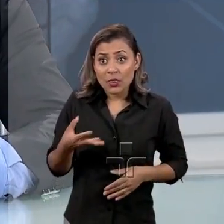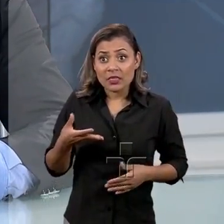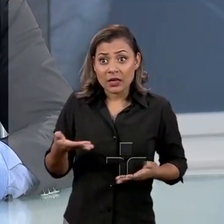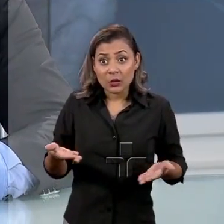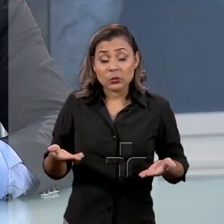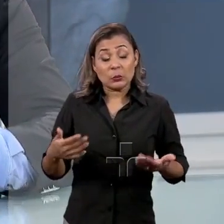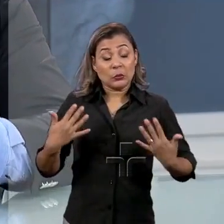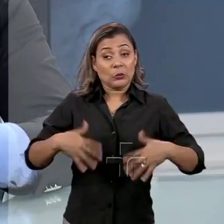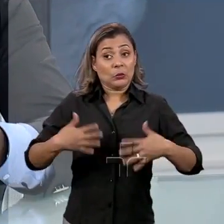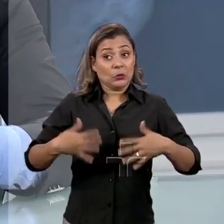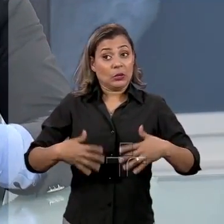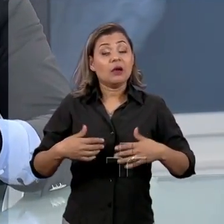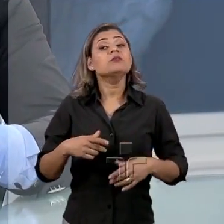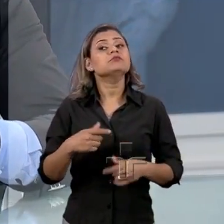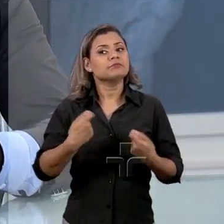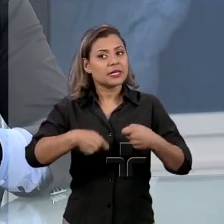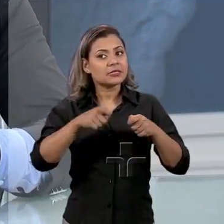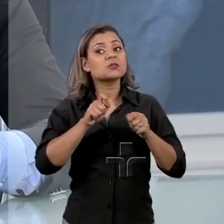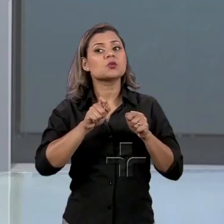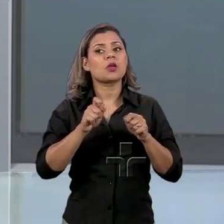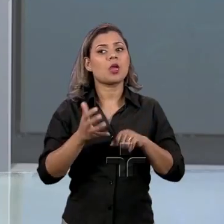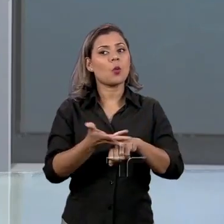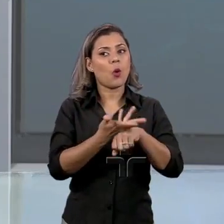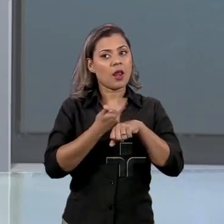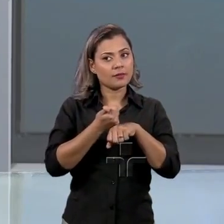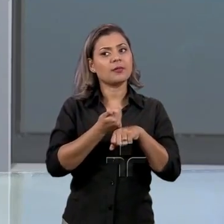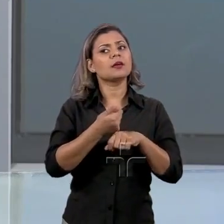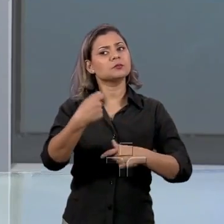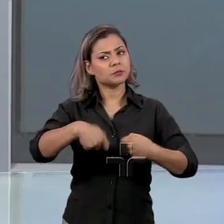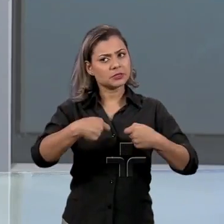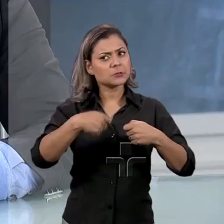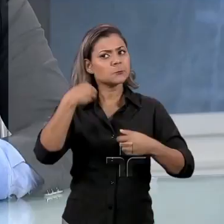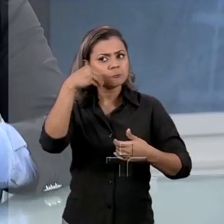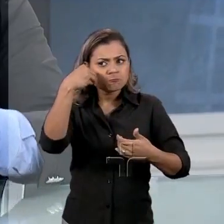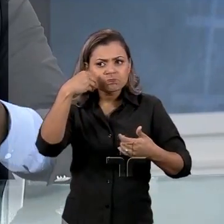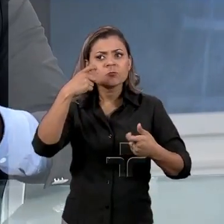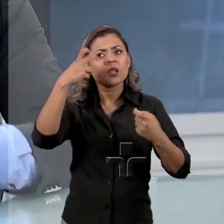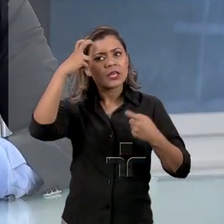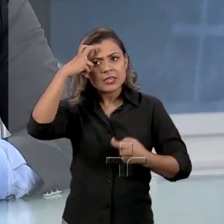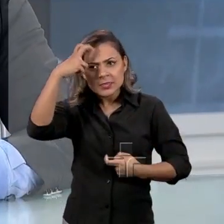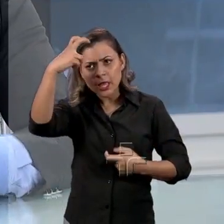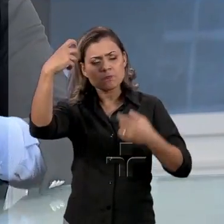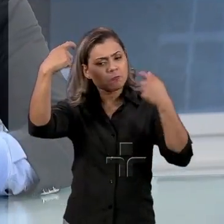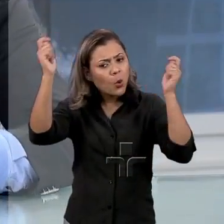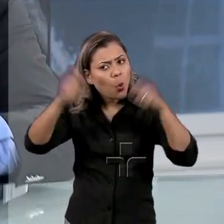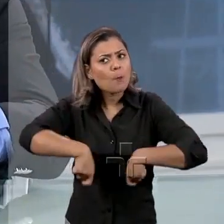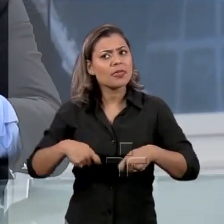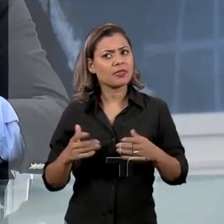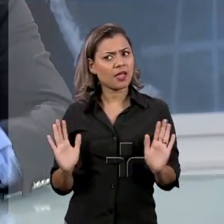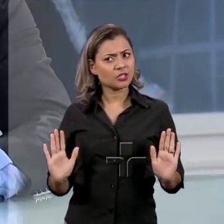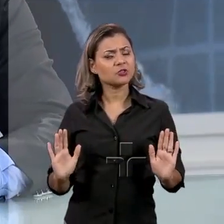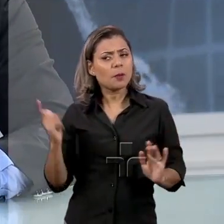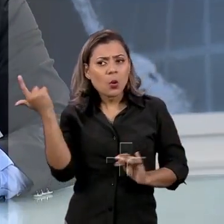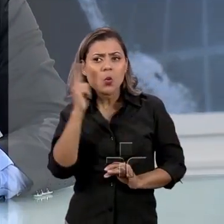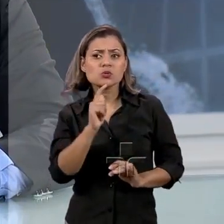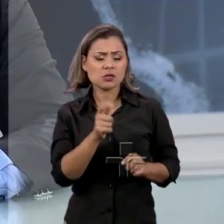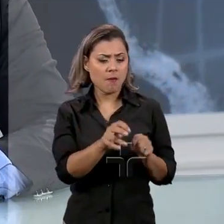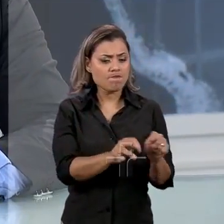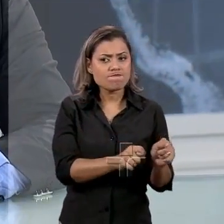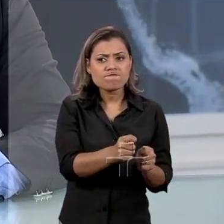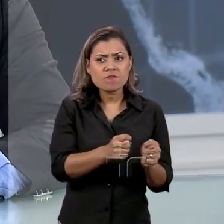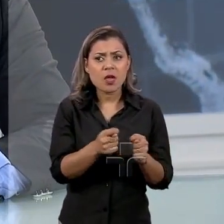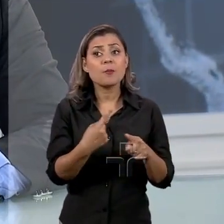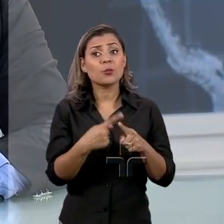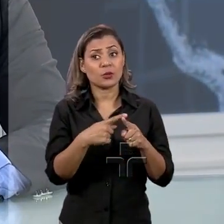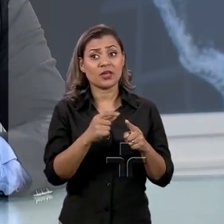de complexidade, tem que ter qualificação, tem que ser muito competente para fazer a gestão, até porque, né, ao final, é os bens